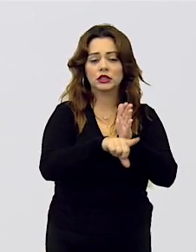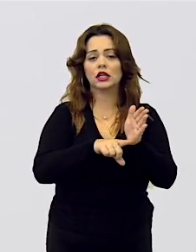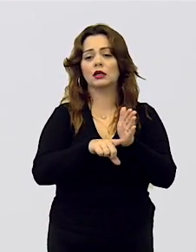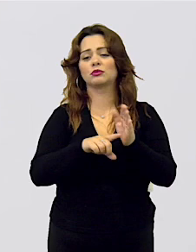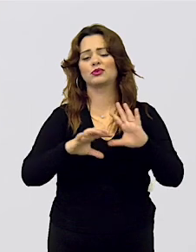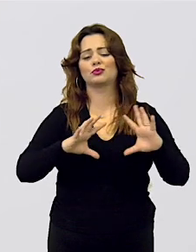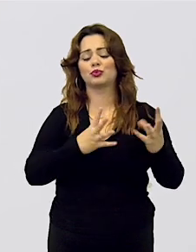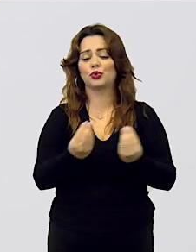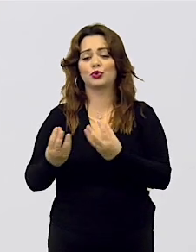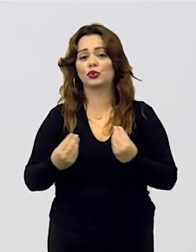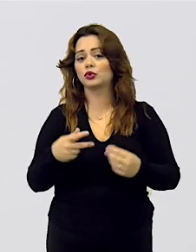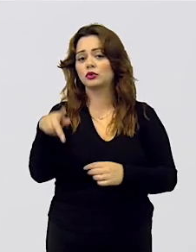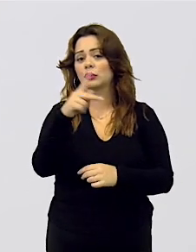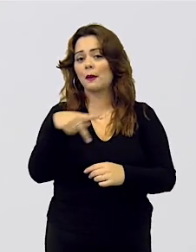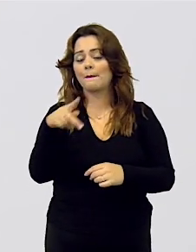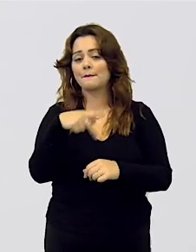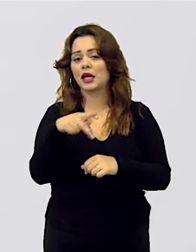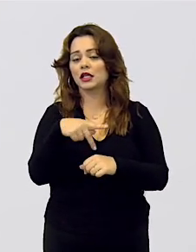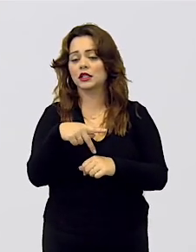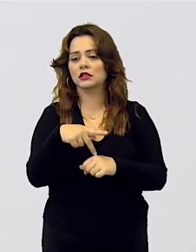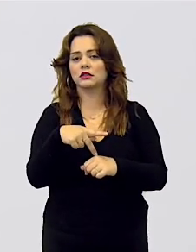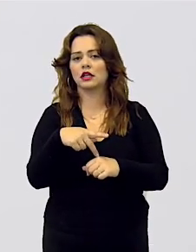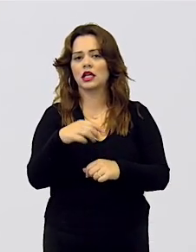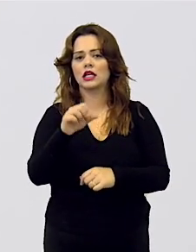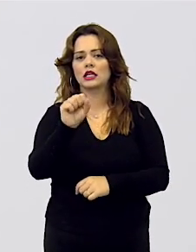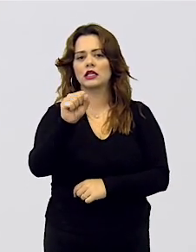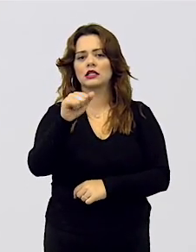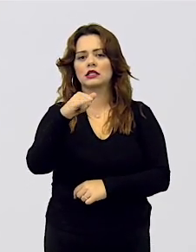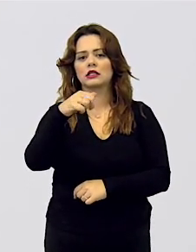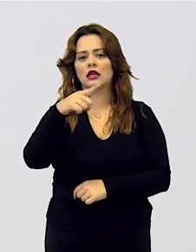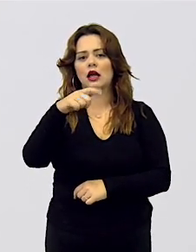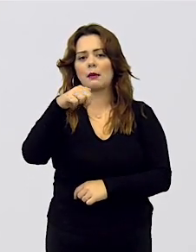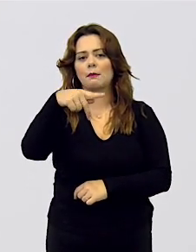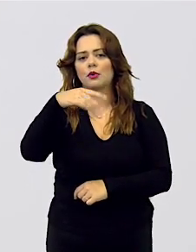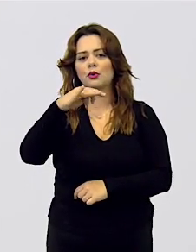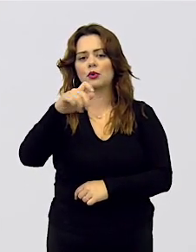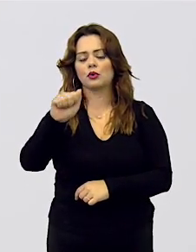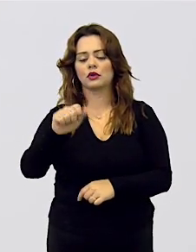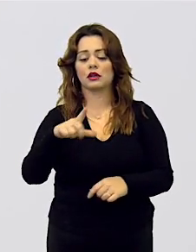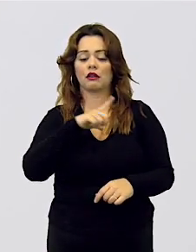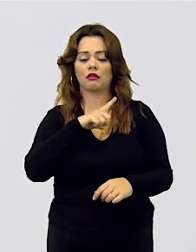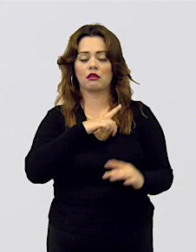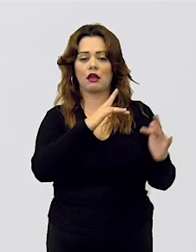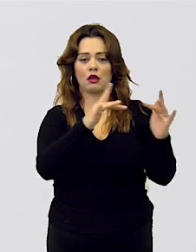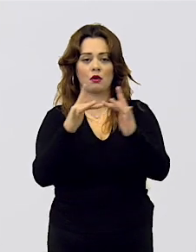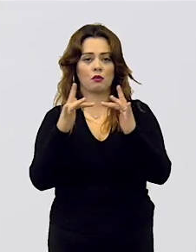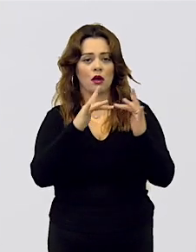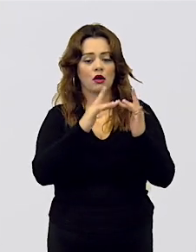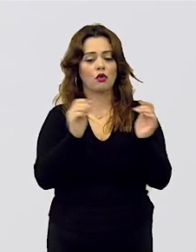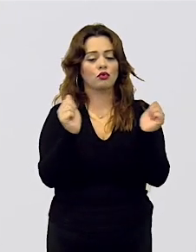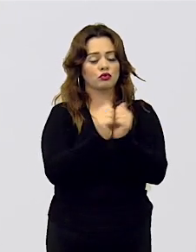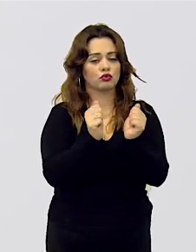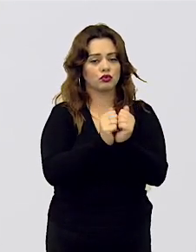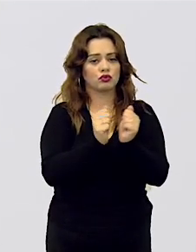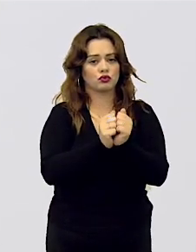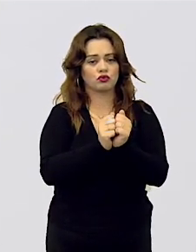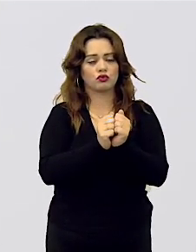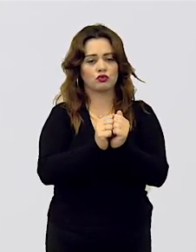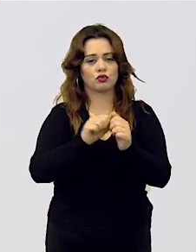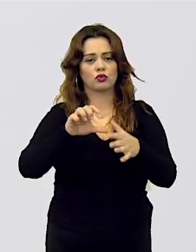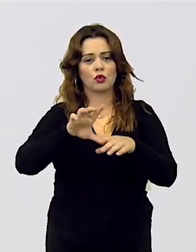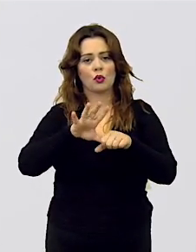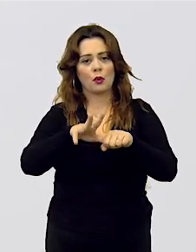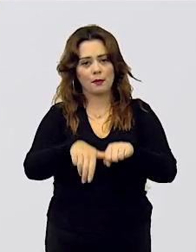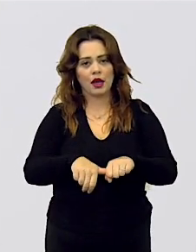países da associação com Singapura as negociações para um acordo de livre comércio como mecosul já estão praticamente